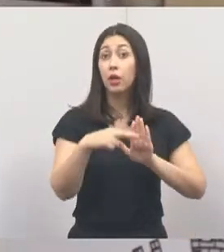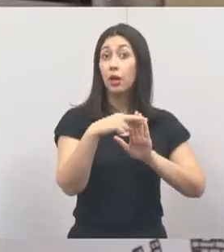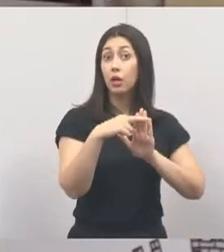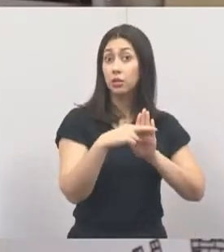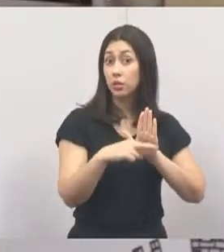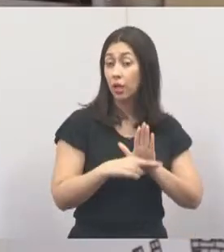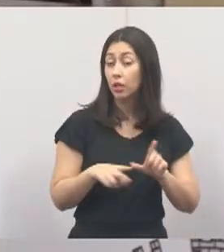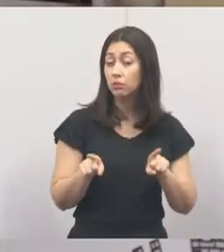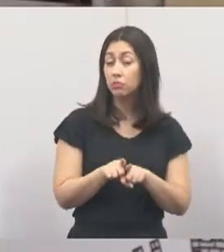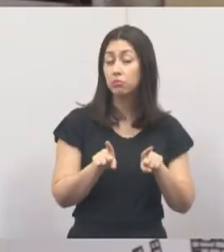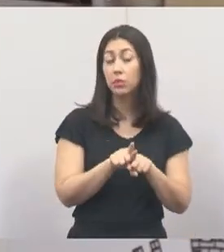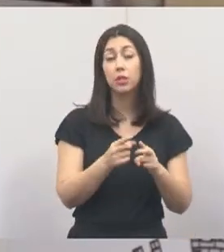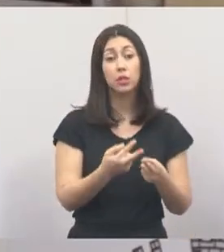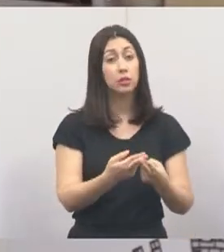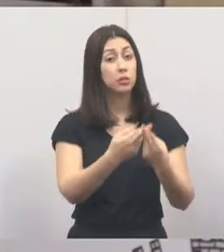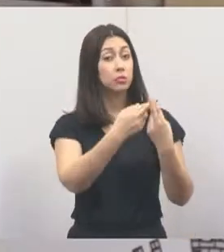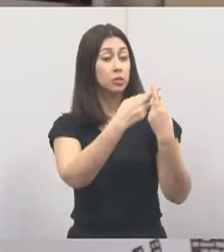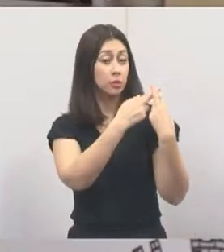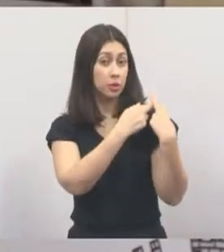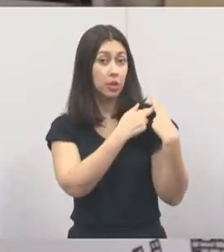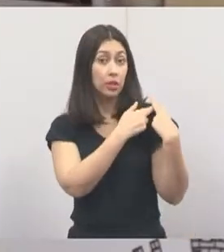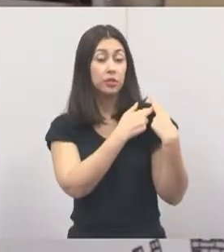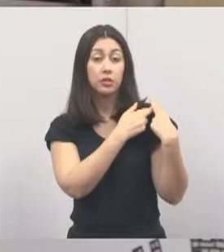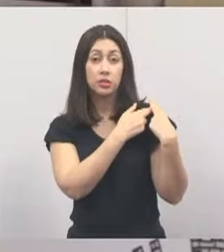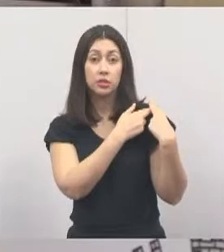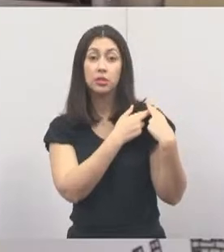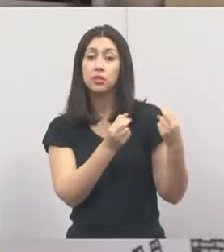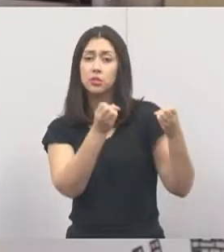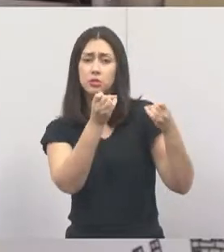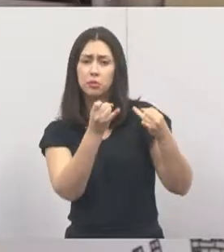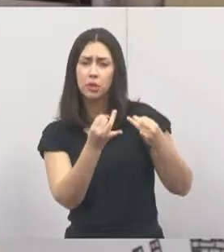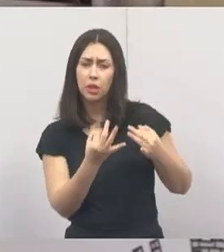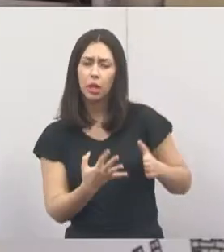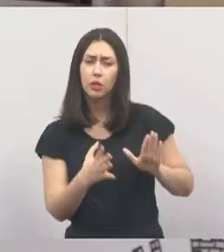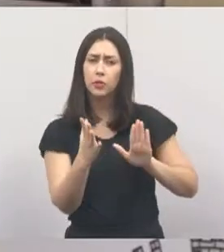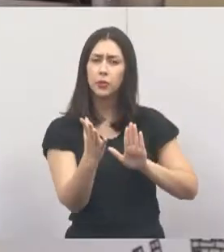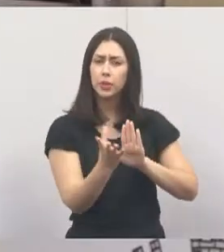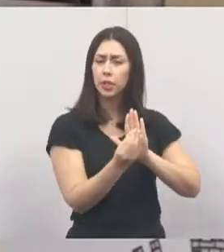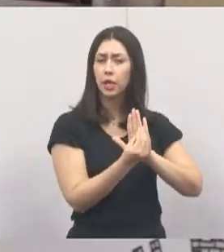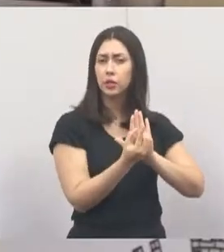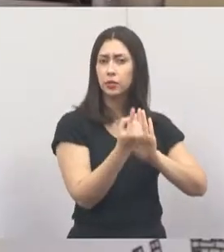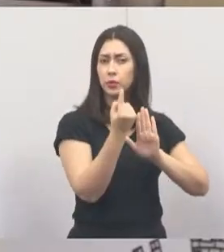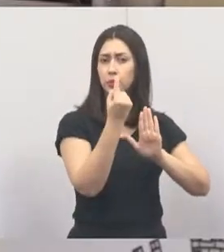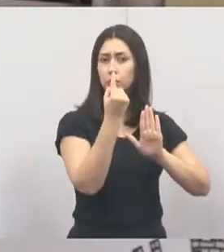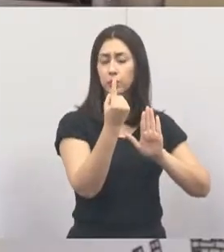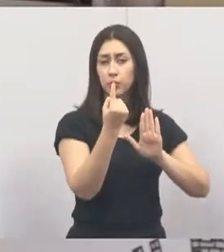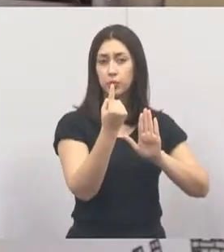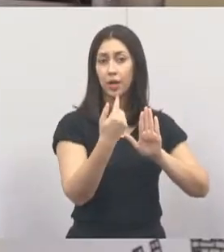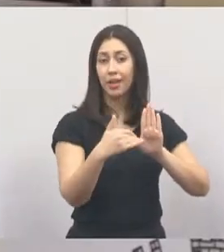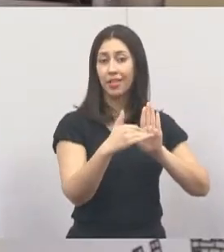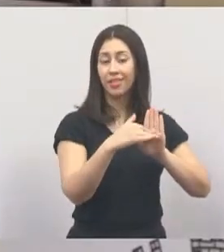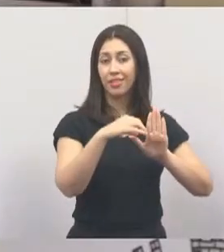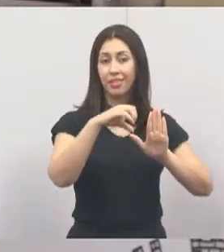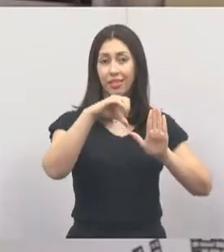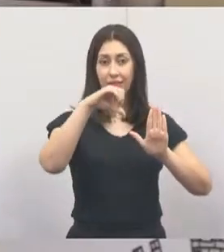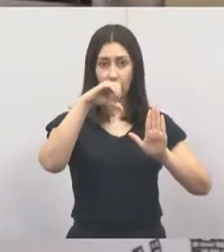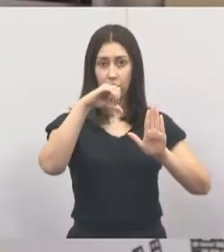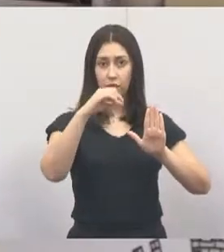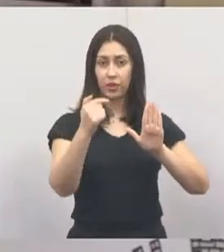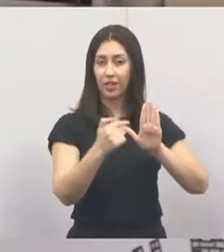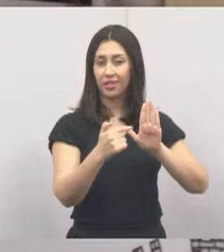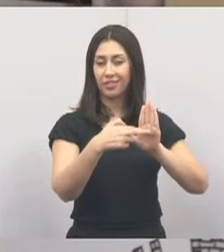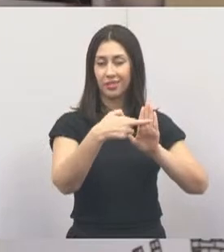e responsabilidades se encontram nos anexos de 1 a 9